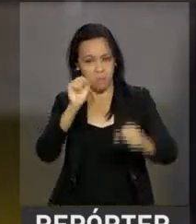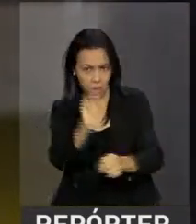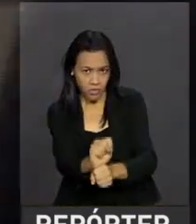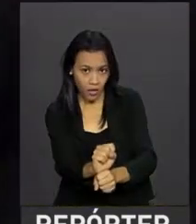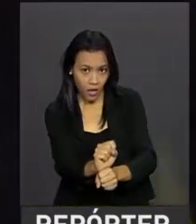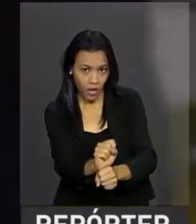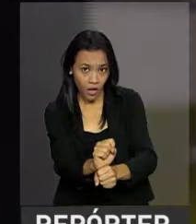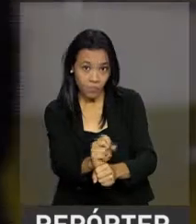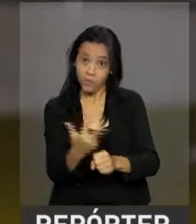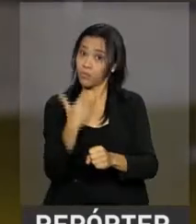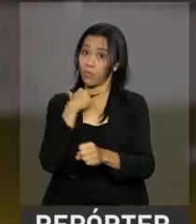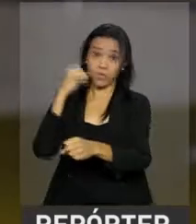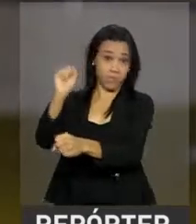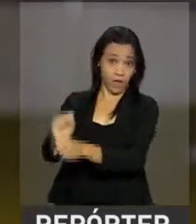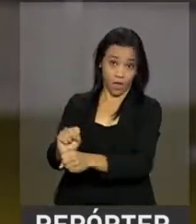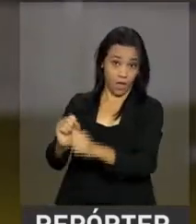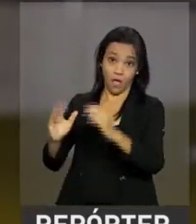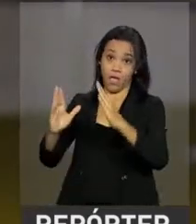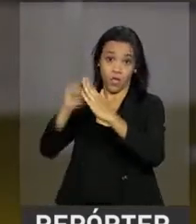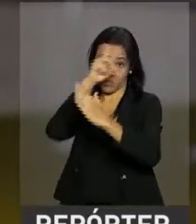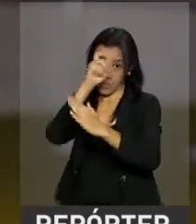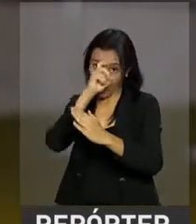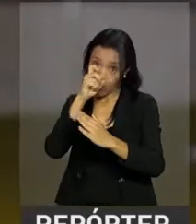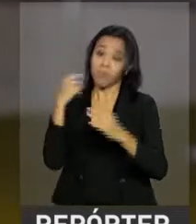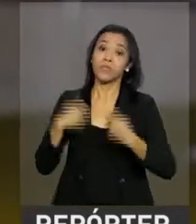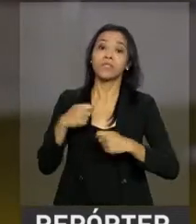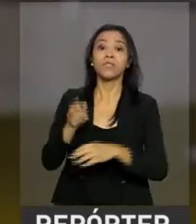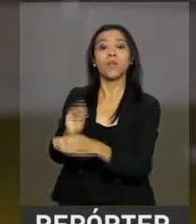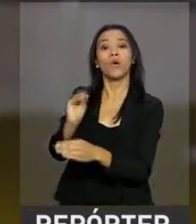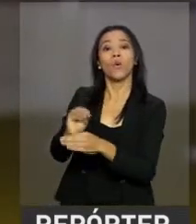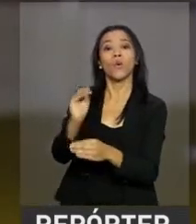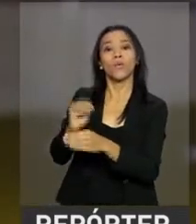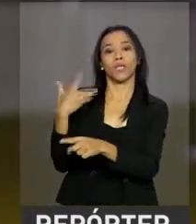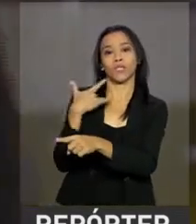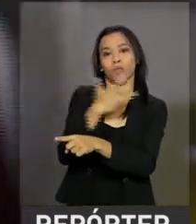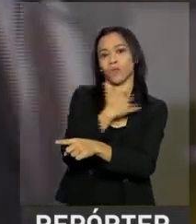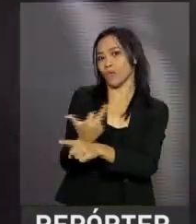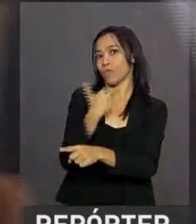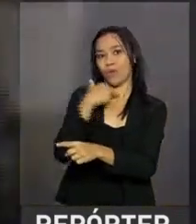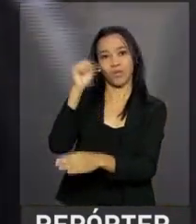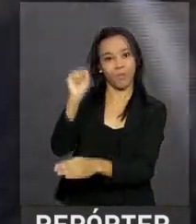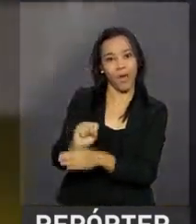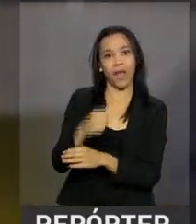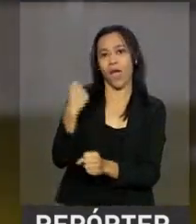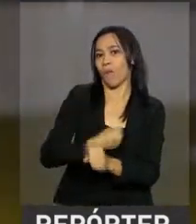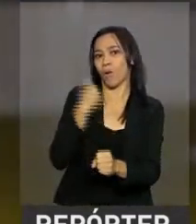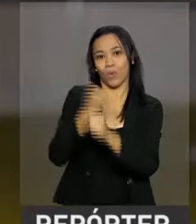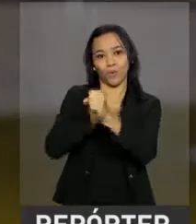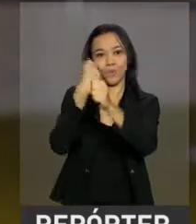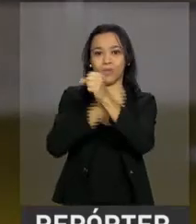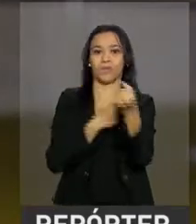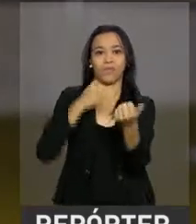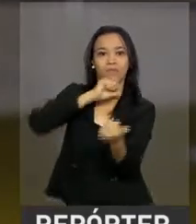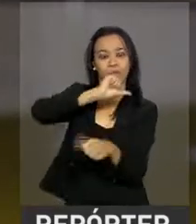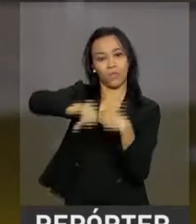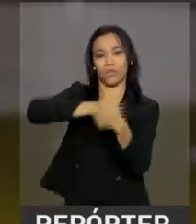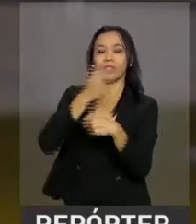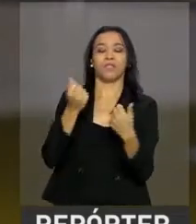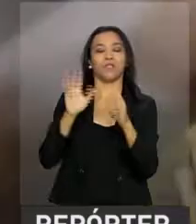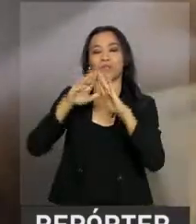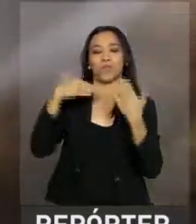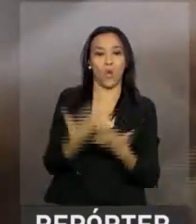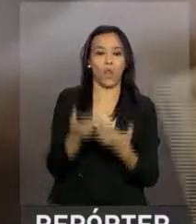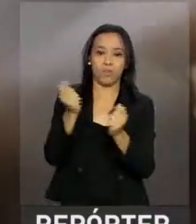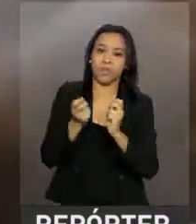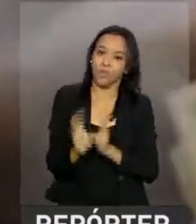mas não pode-se parar um hospital. A saúde tem que ser preservada ali. Não se pode parar a construção ou a reforma de uma escola. Tem que ser